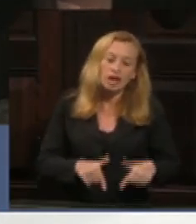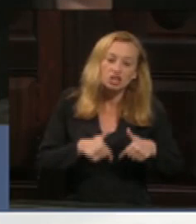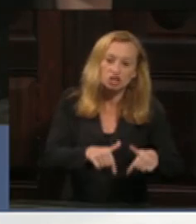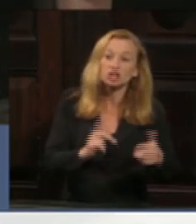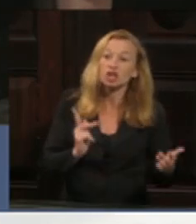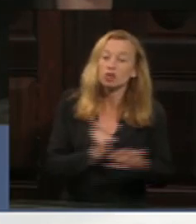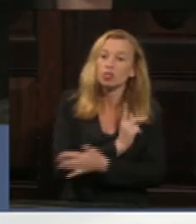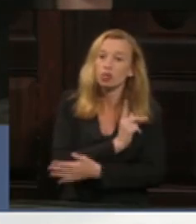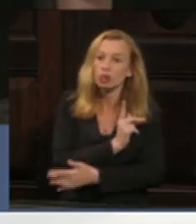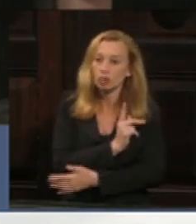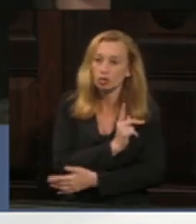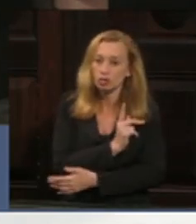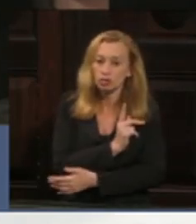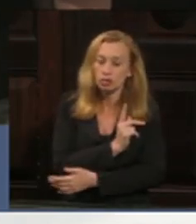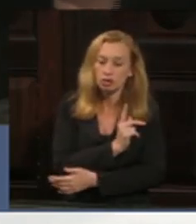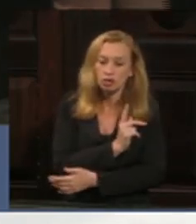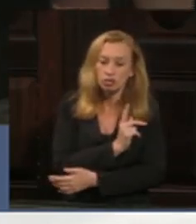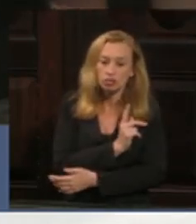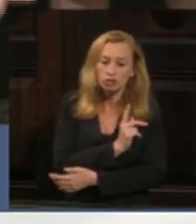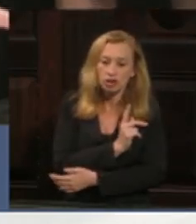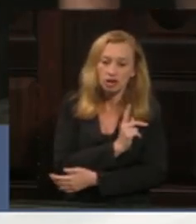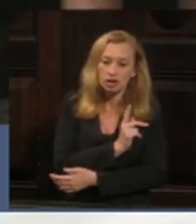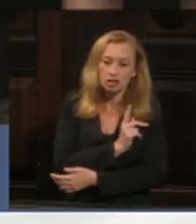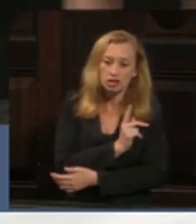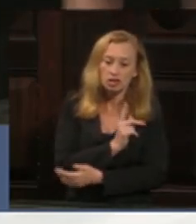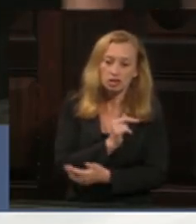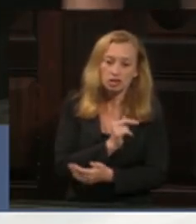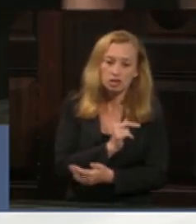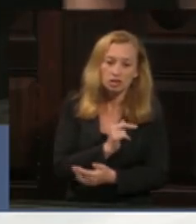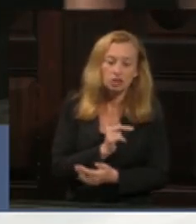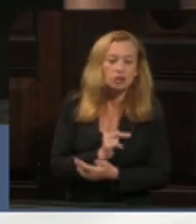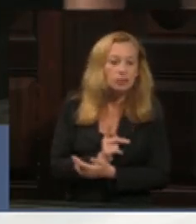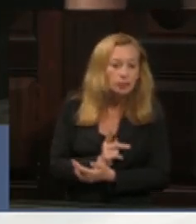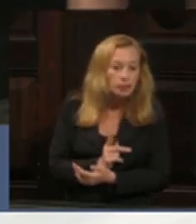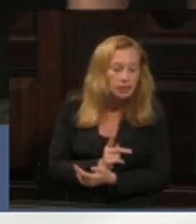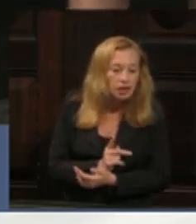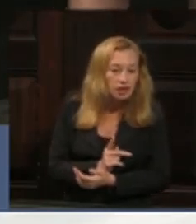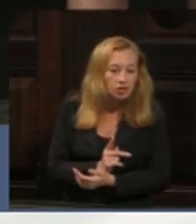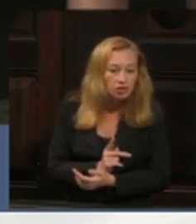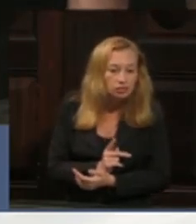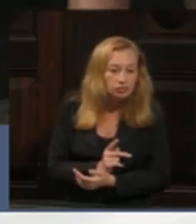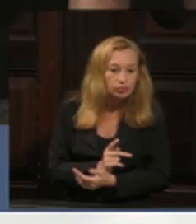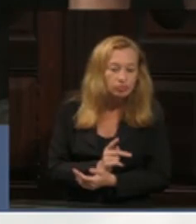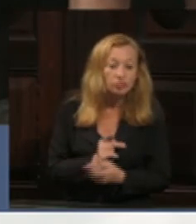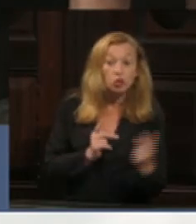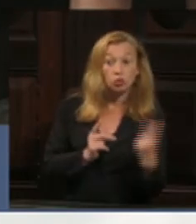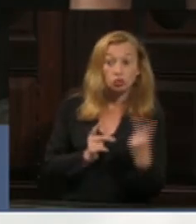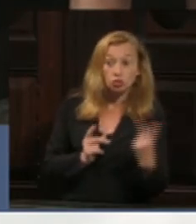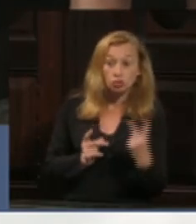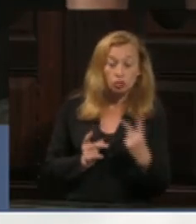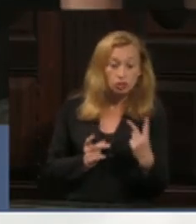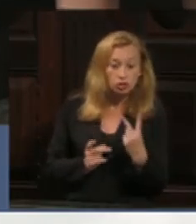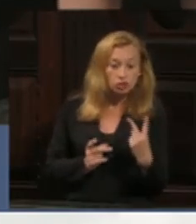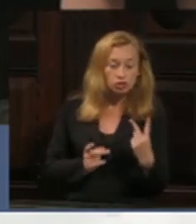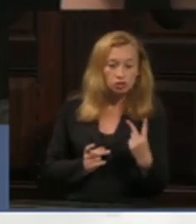acontecimentos que são proferidos de um dia após o outro, que são praticados de um dia após o outro. Esses dois,